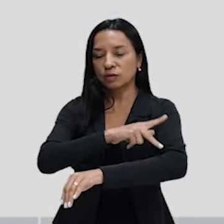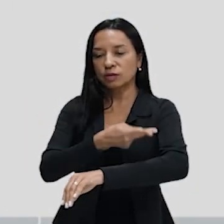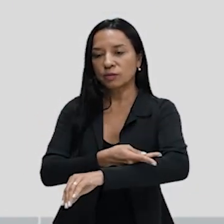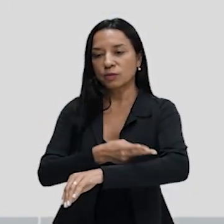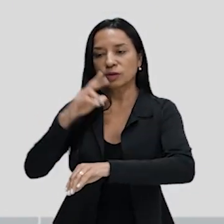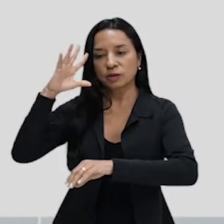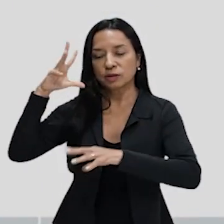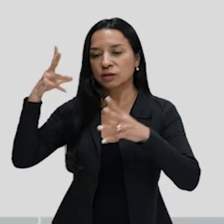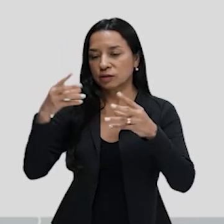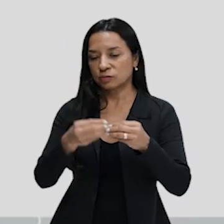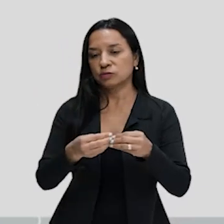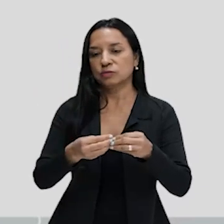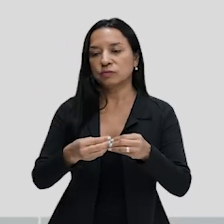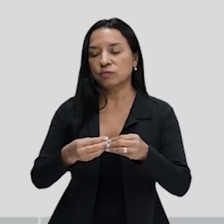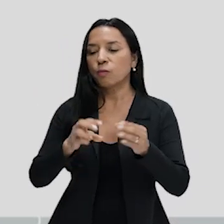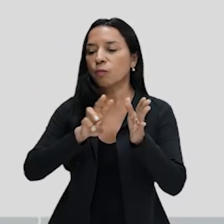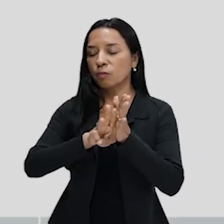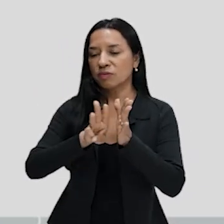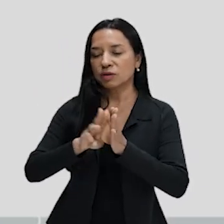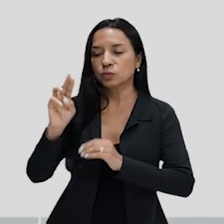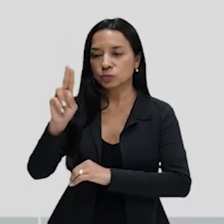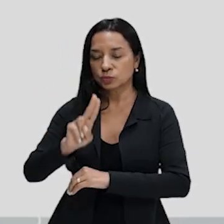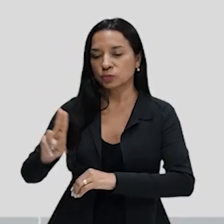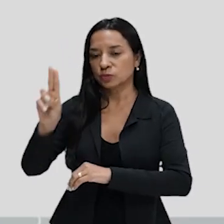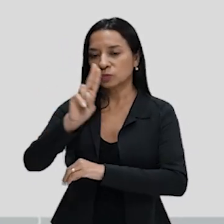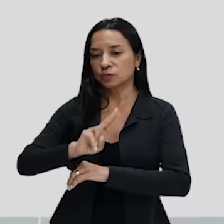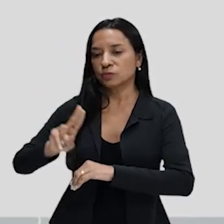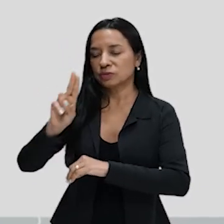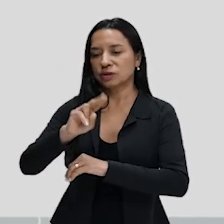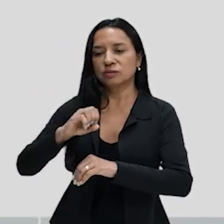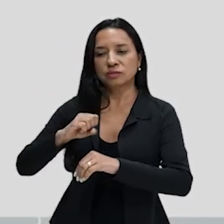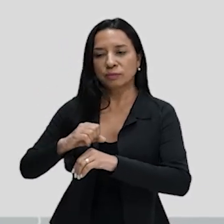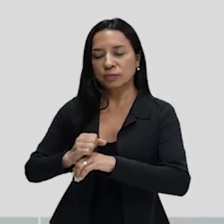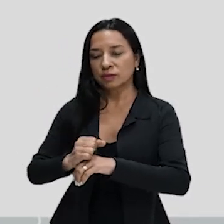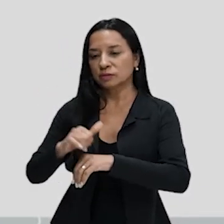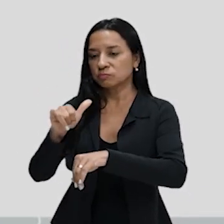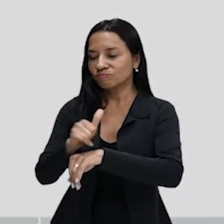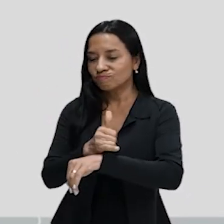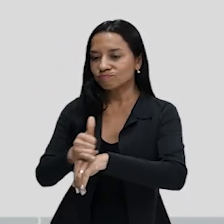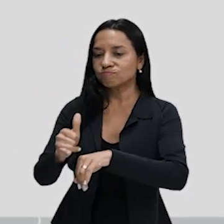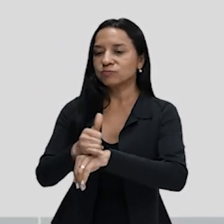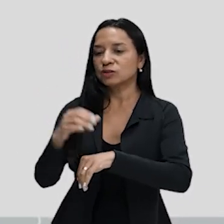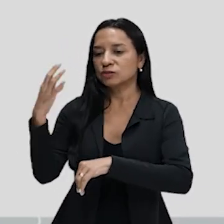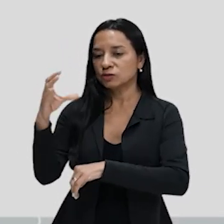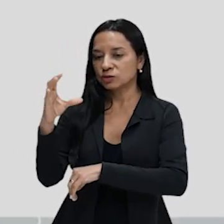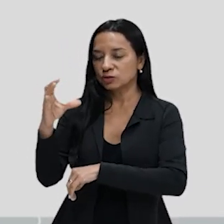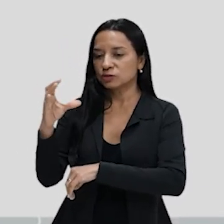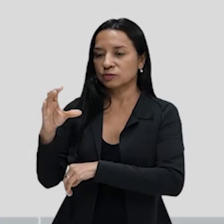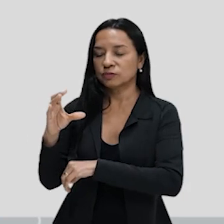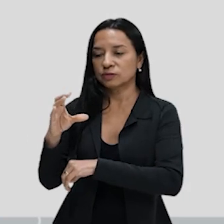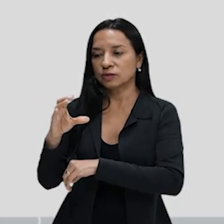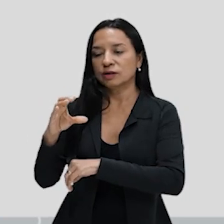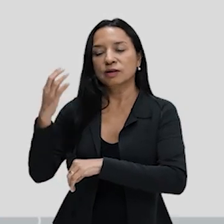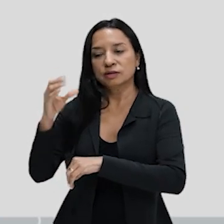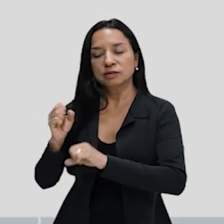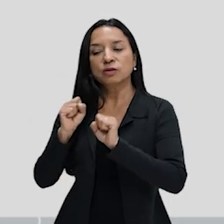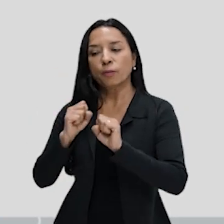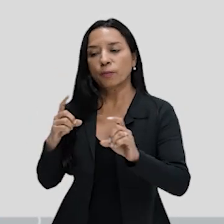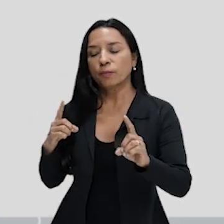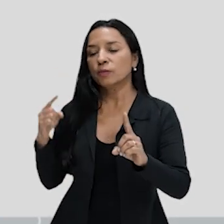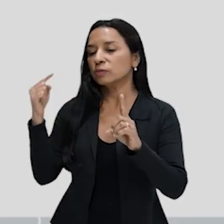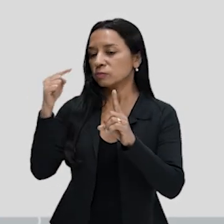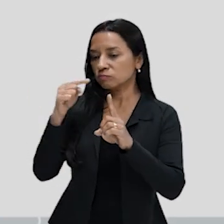Que é um método muito usado aí na parte de metodologia científica. A ciência, para que ela possa alcançar um